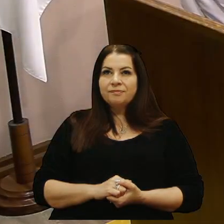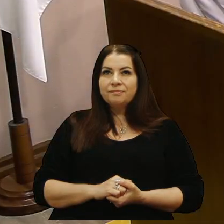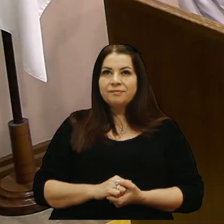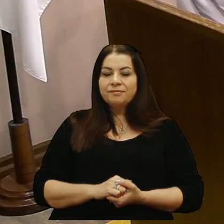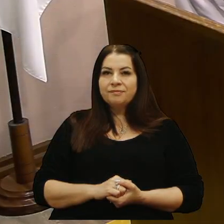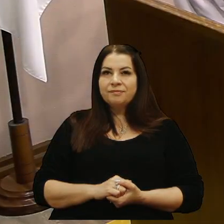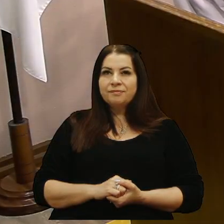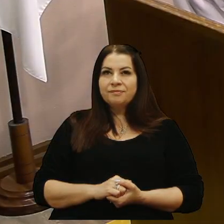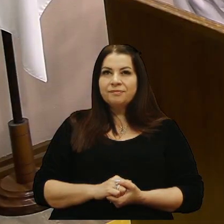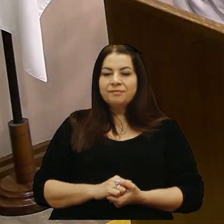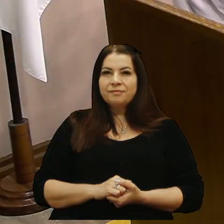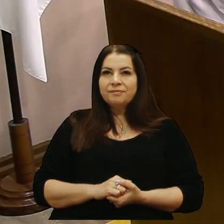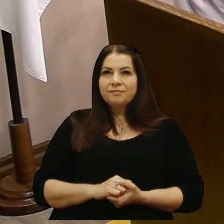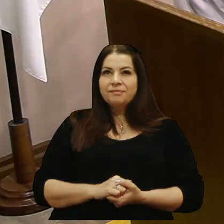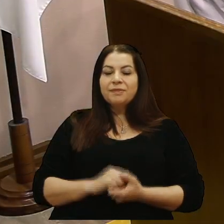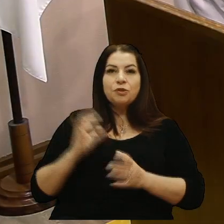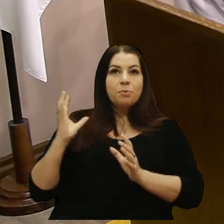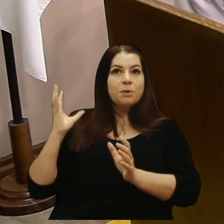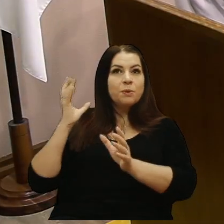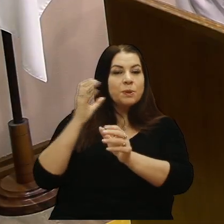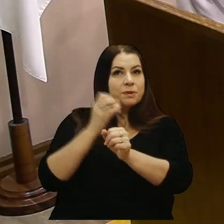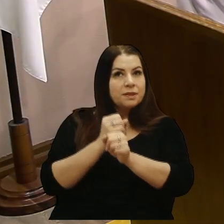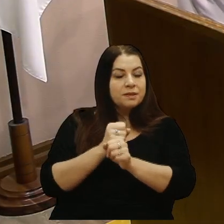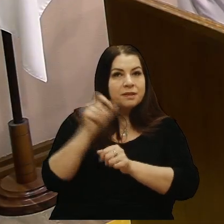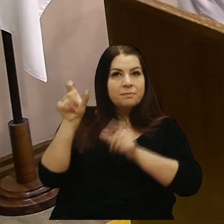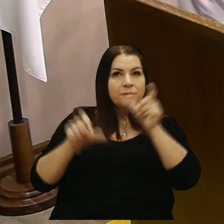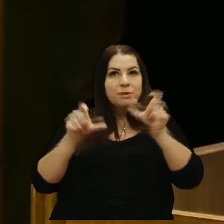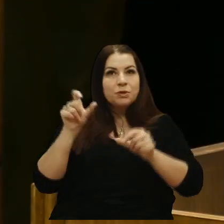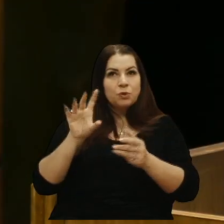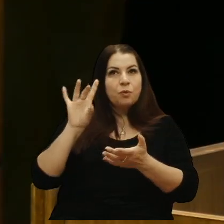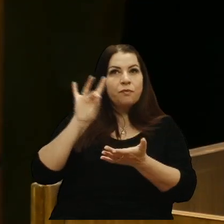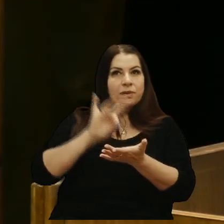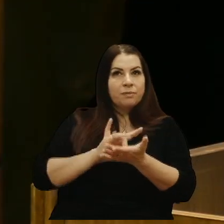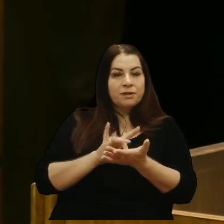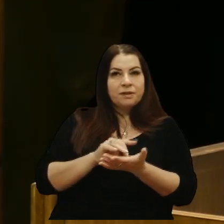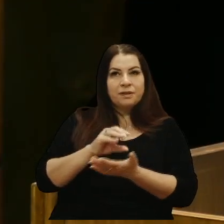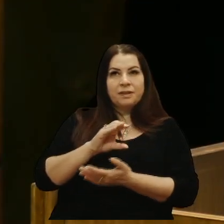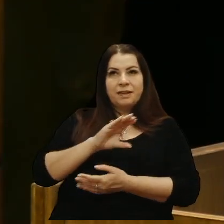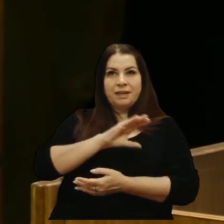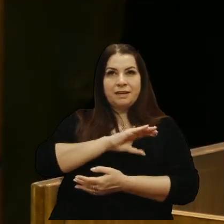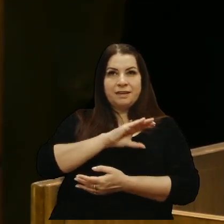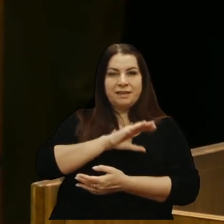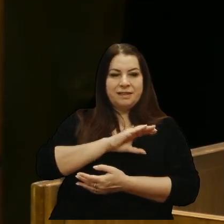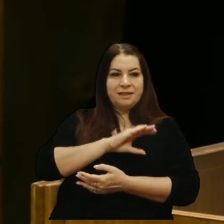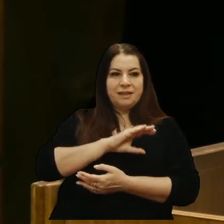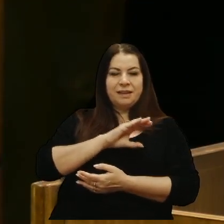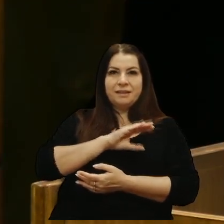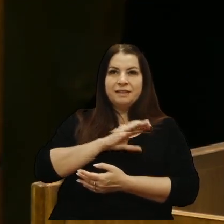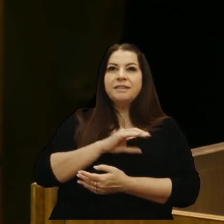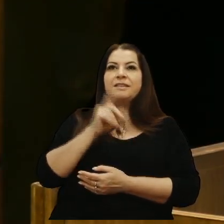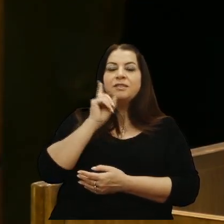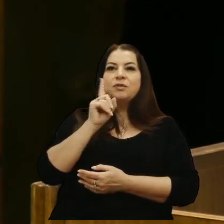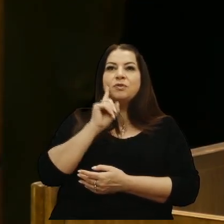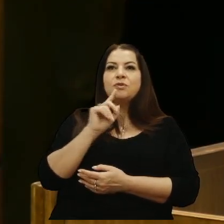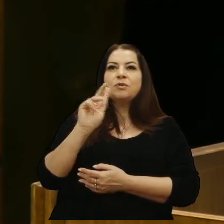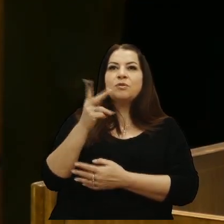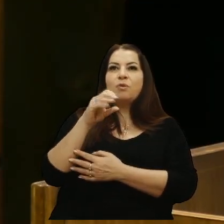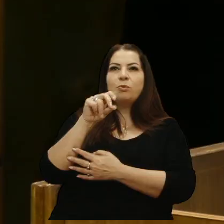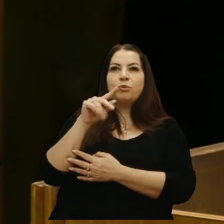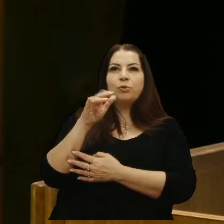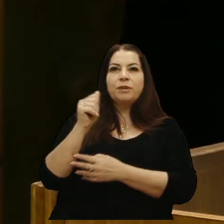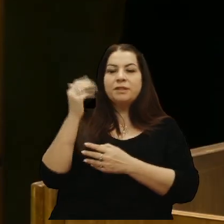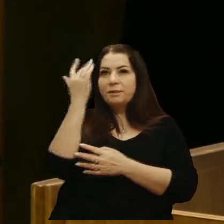Nesses 30 segundos, só para recapitular, nós temos pessoas confirmadas do Canadá, Estados Unidos, Honduras,